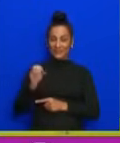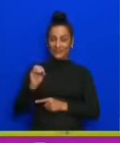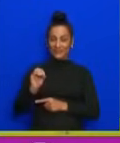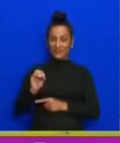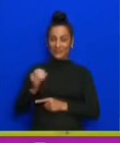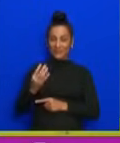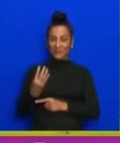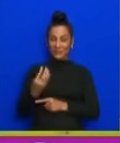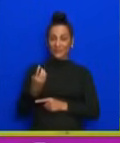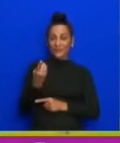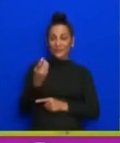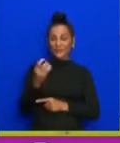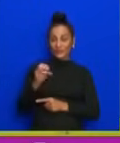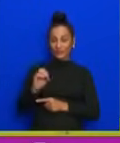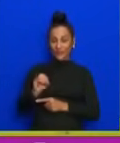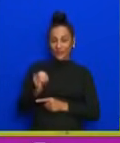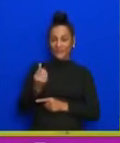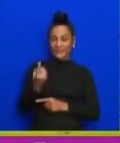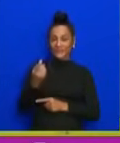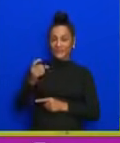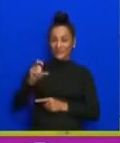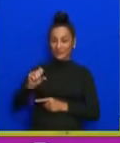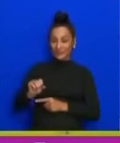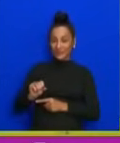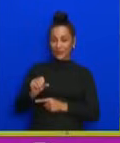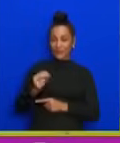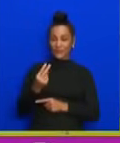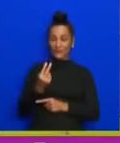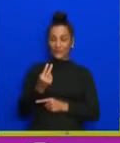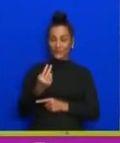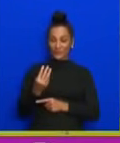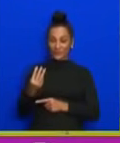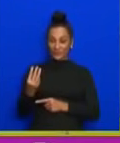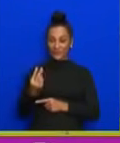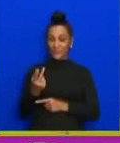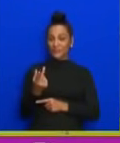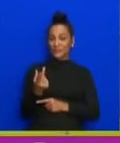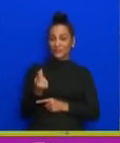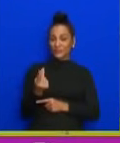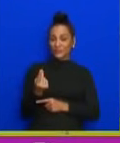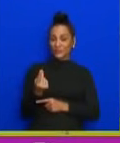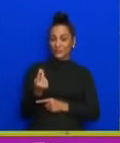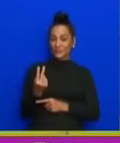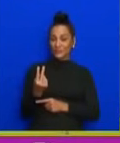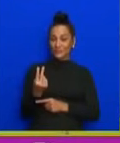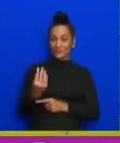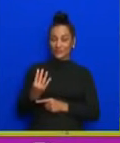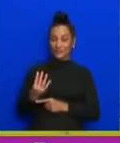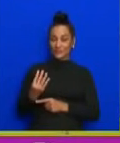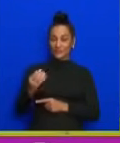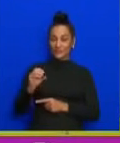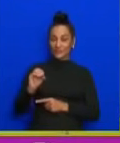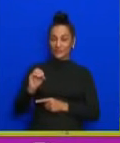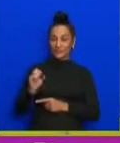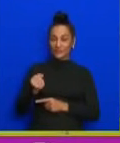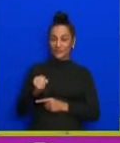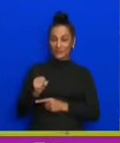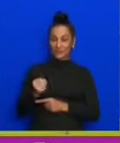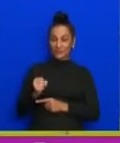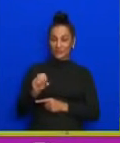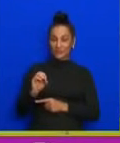06, 04, 10, 19, 23, 12,